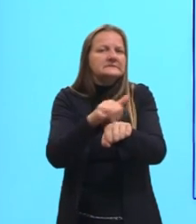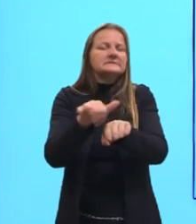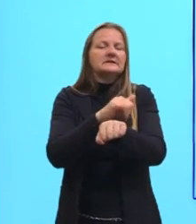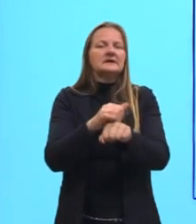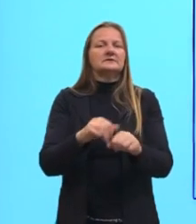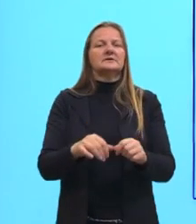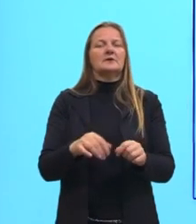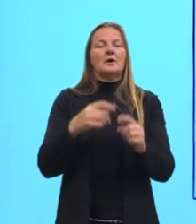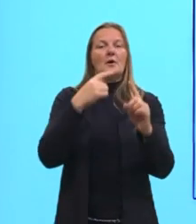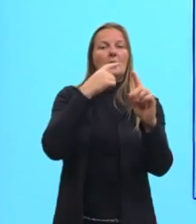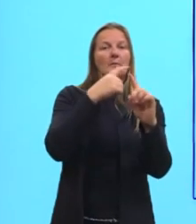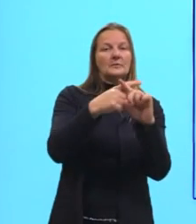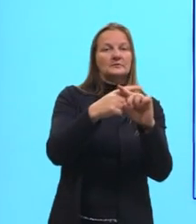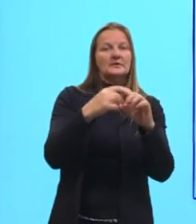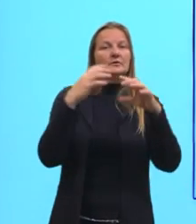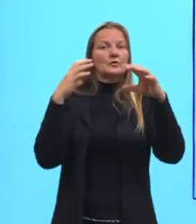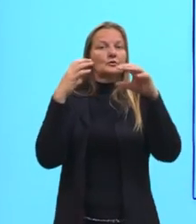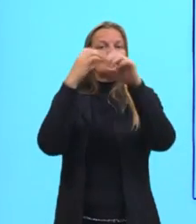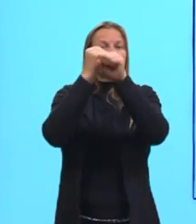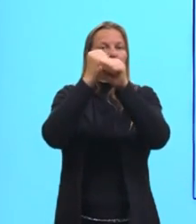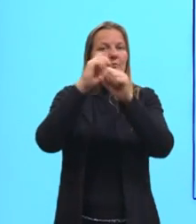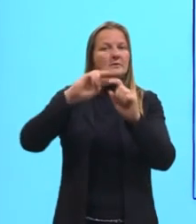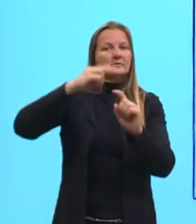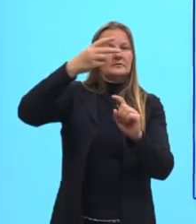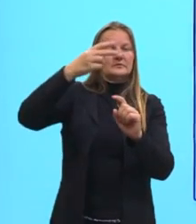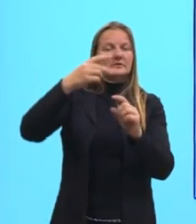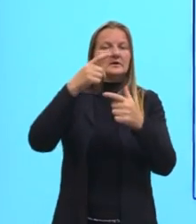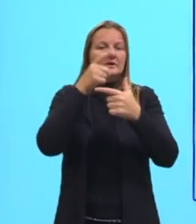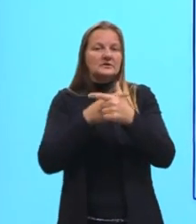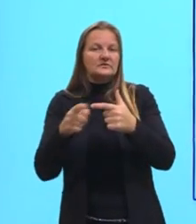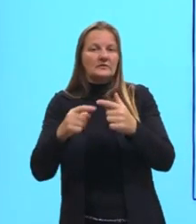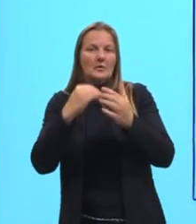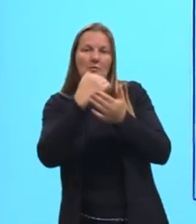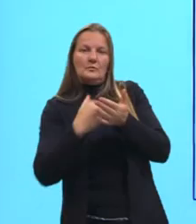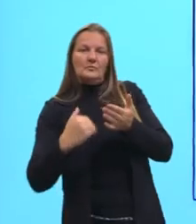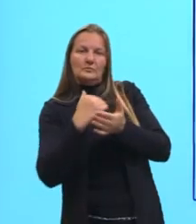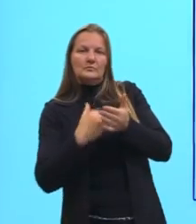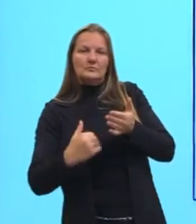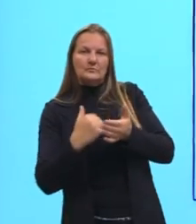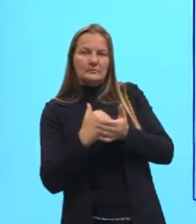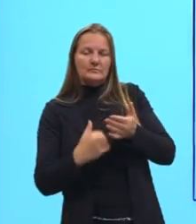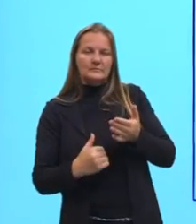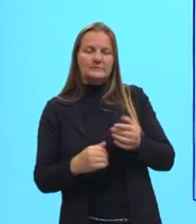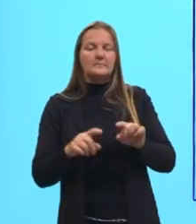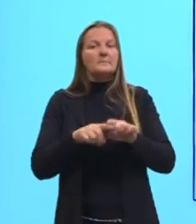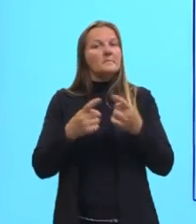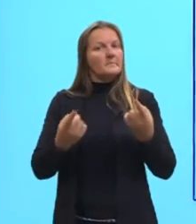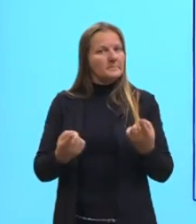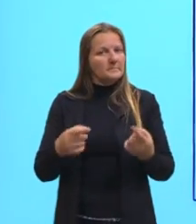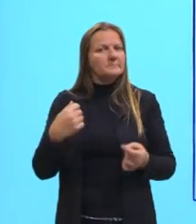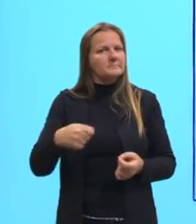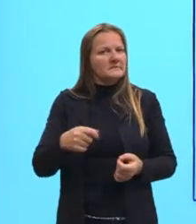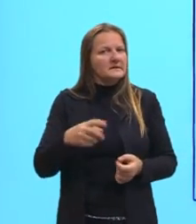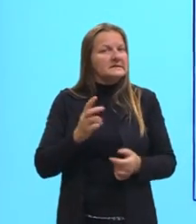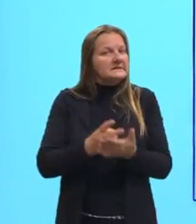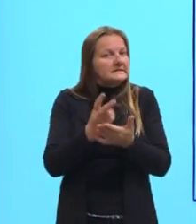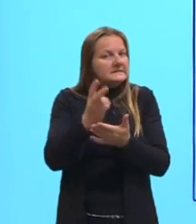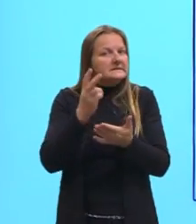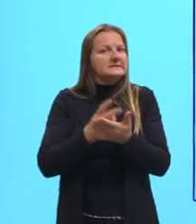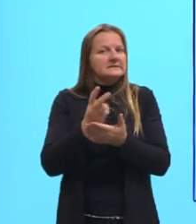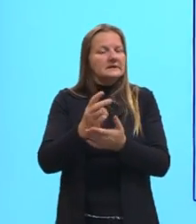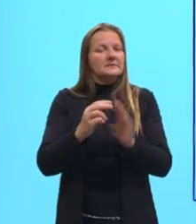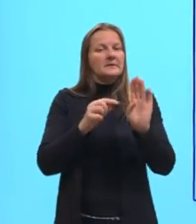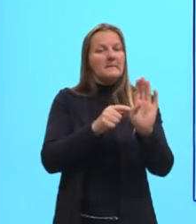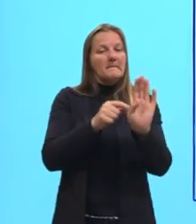né a multiplicação somamos os expoentes e a divisão subtraímos porém nós precisamos ter sempre